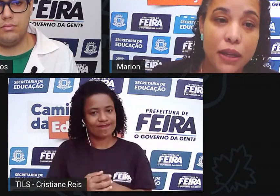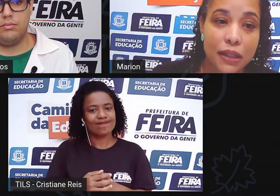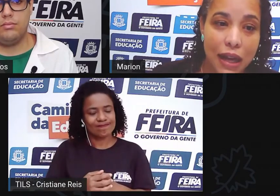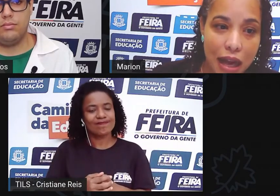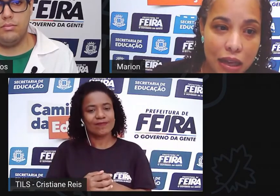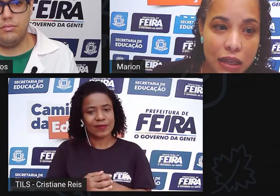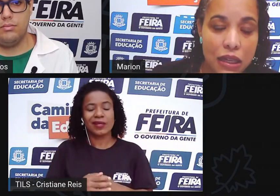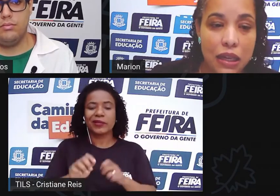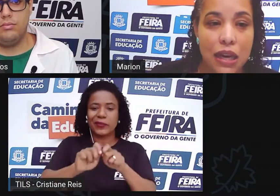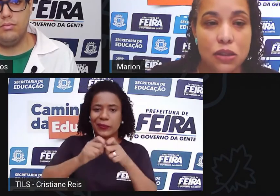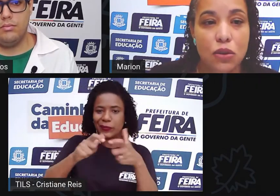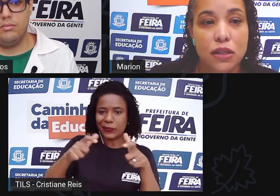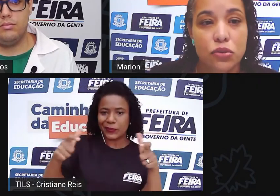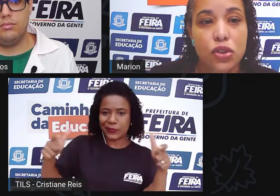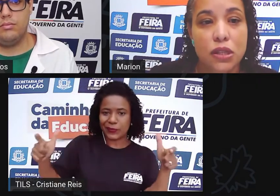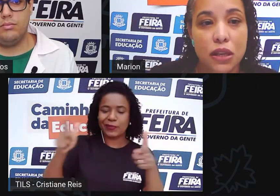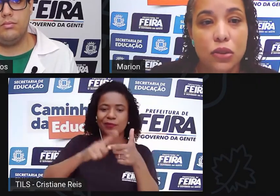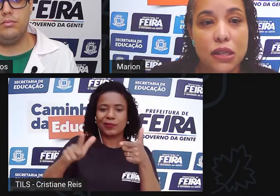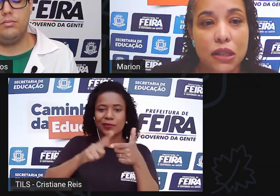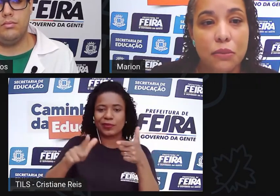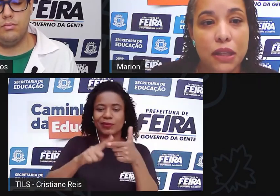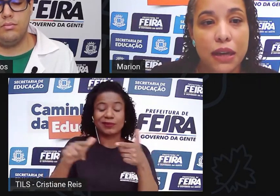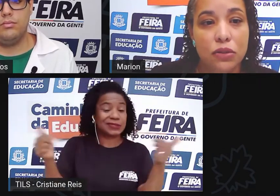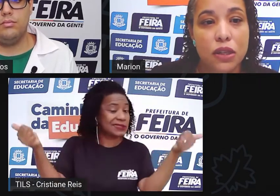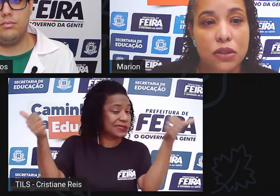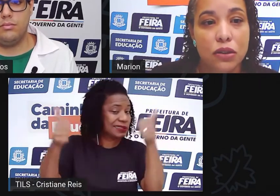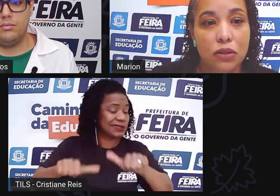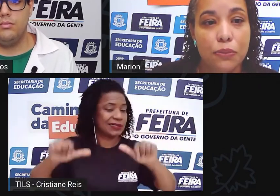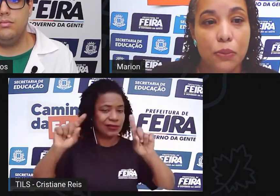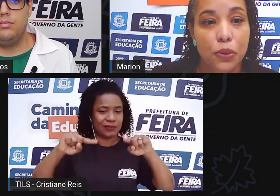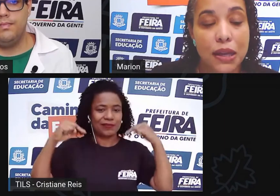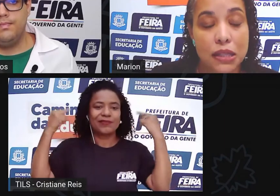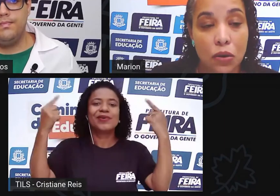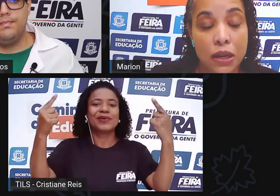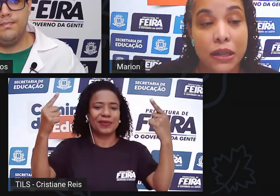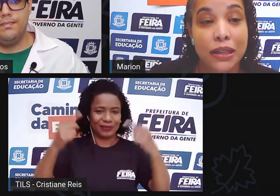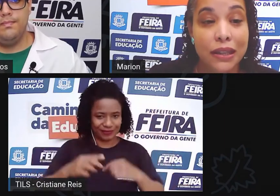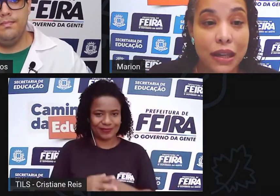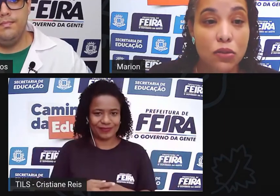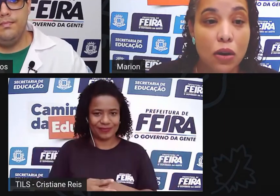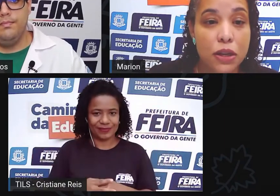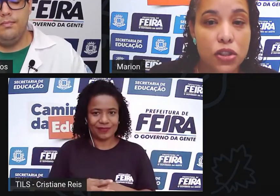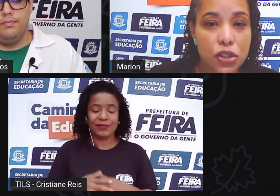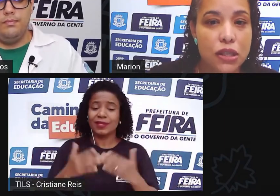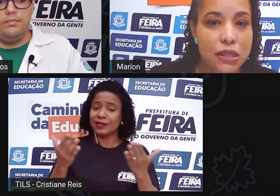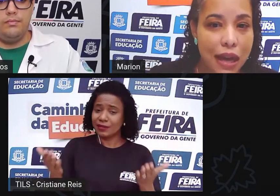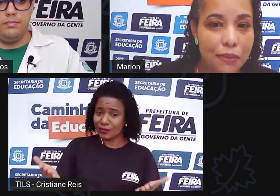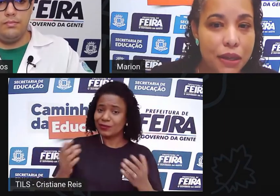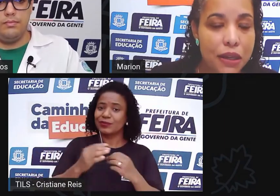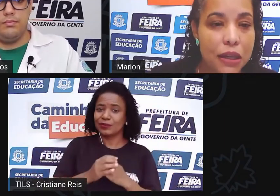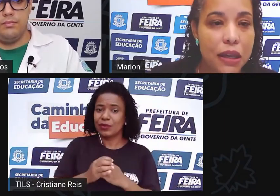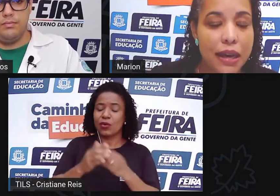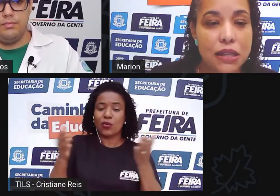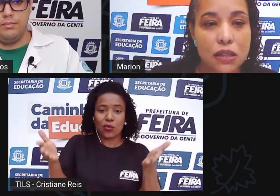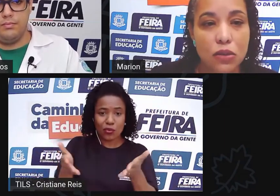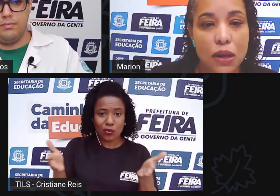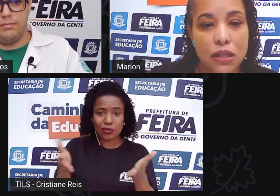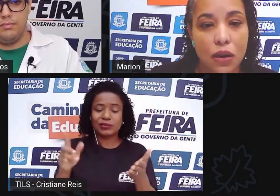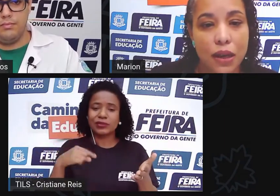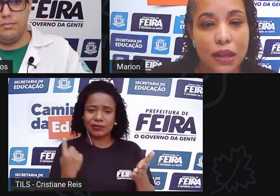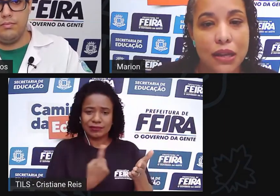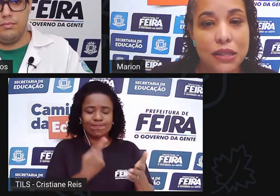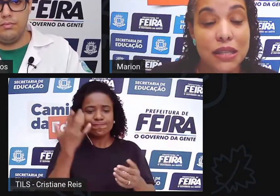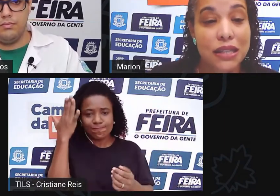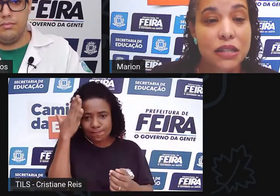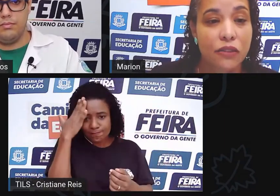faz aumentar a situação de insegurança alimentar e nutricional da população. E que atualmente a gente sabe que essa